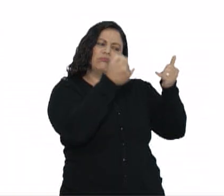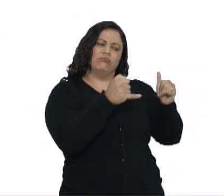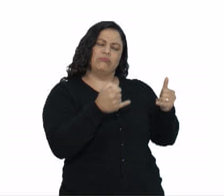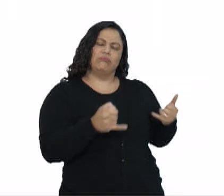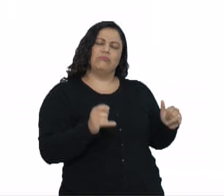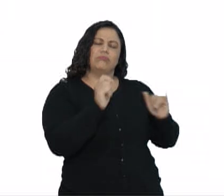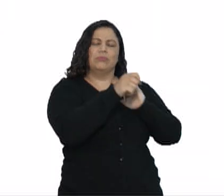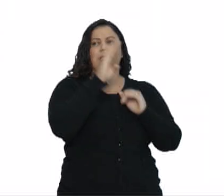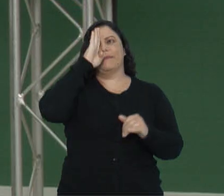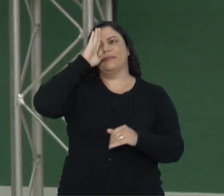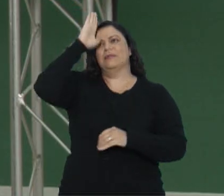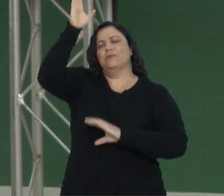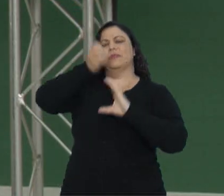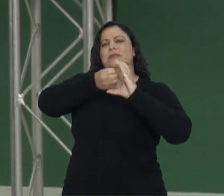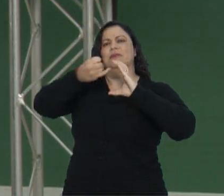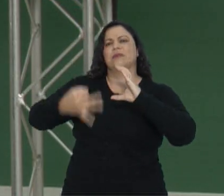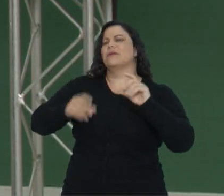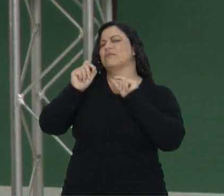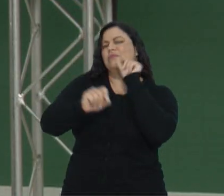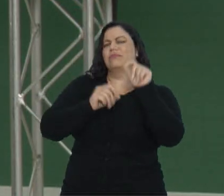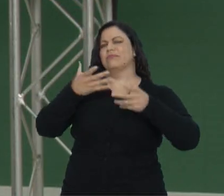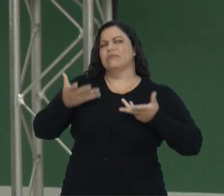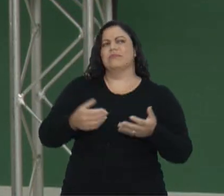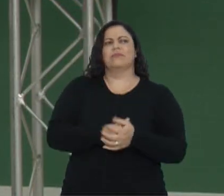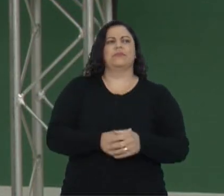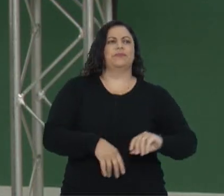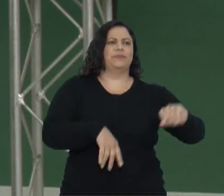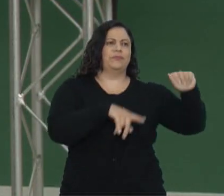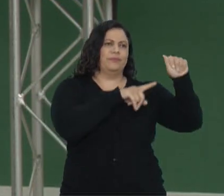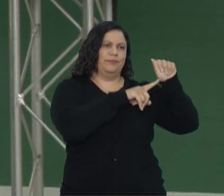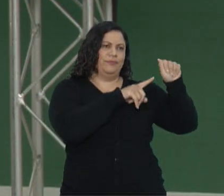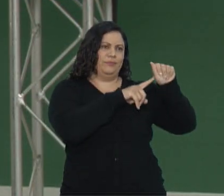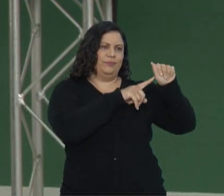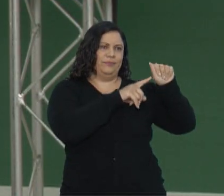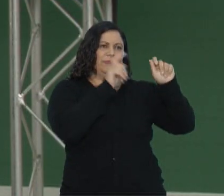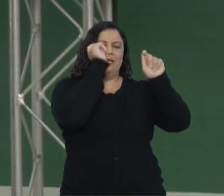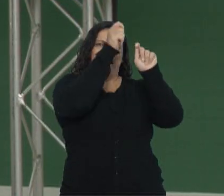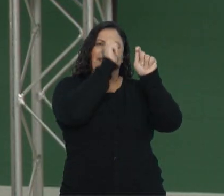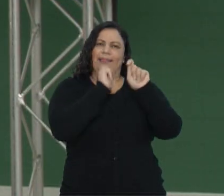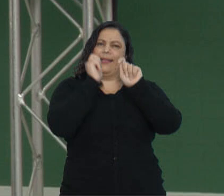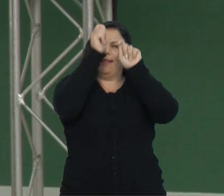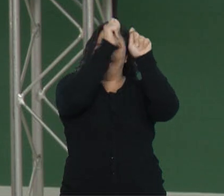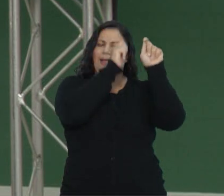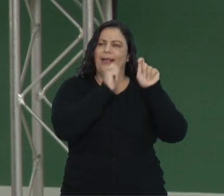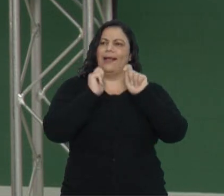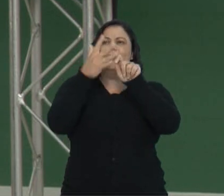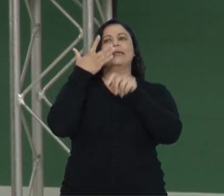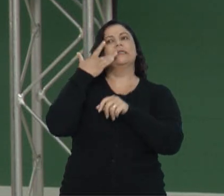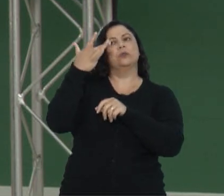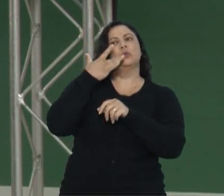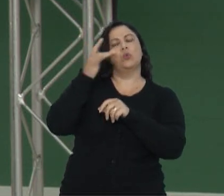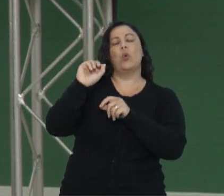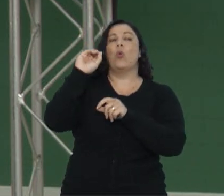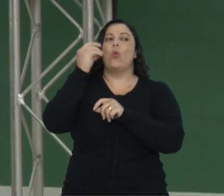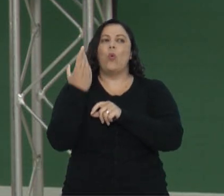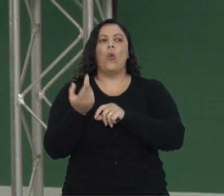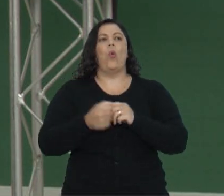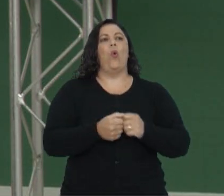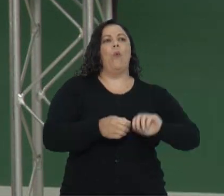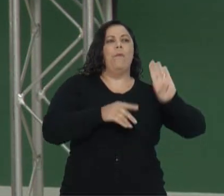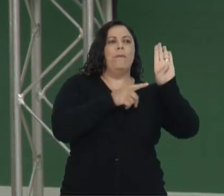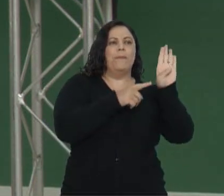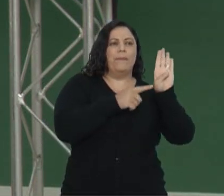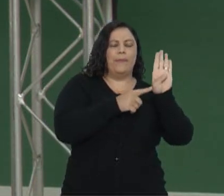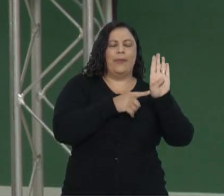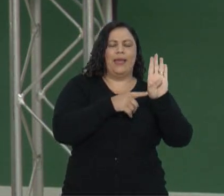foi excesso de contorções ou talhas recobertas por ouro. Mais um tempinho para